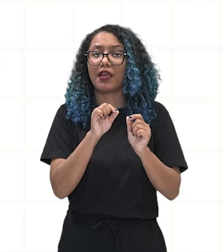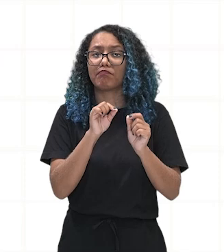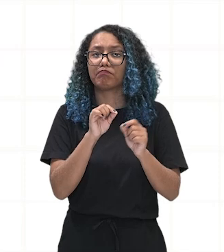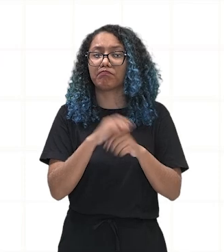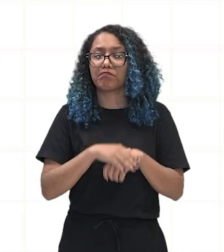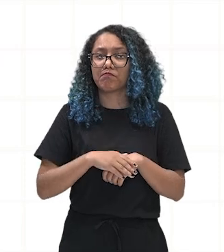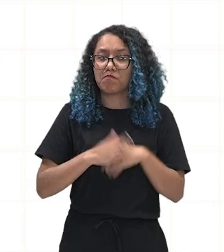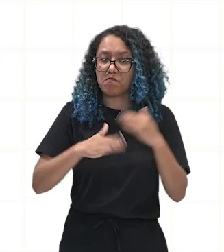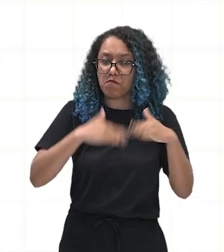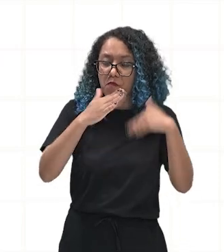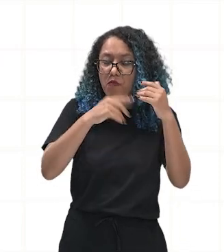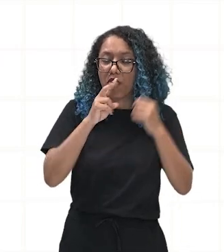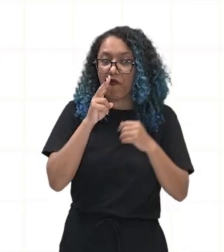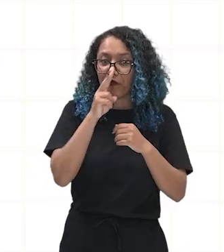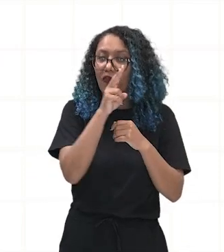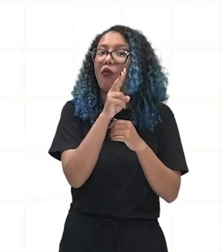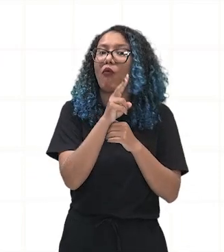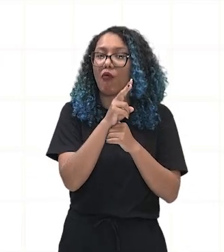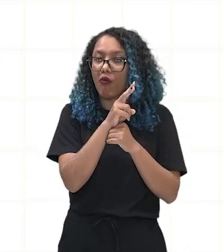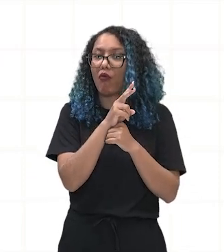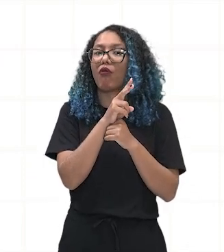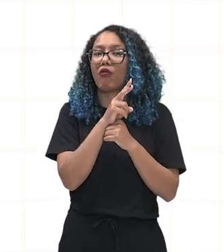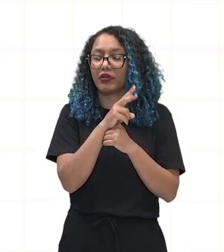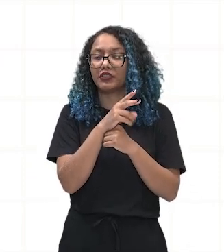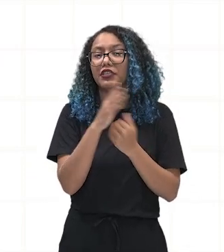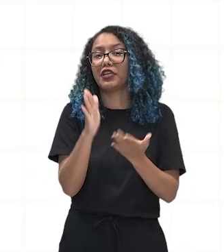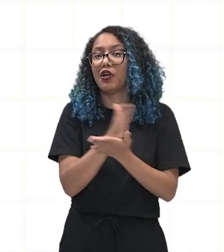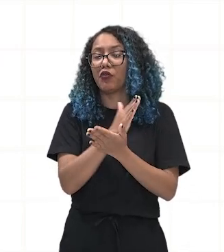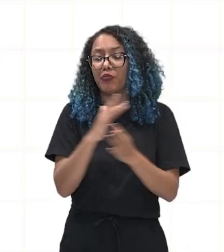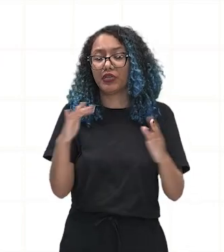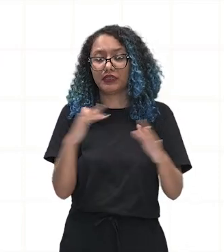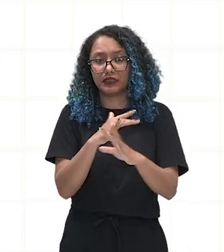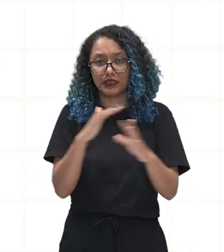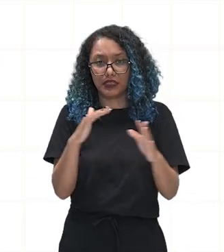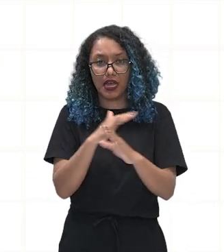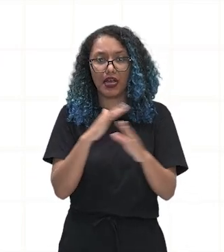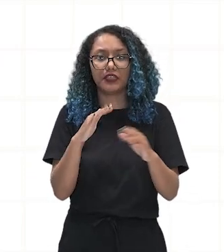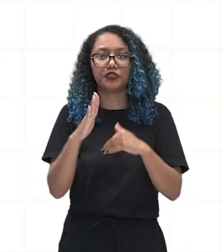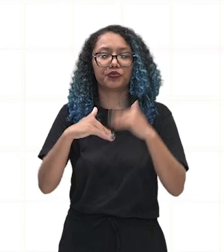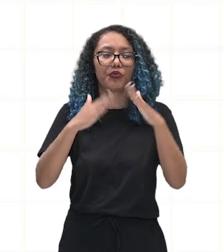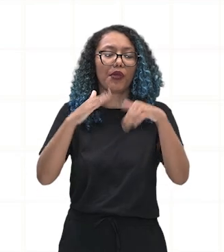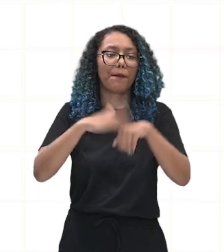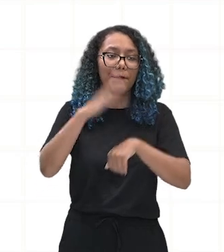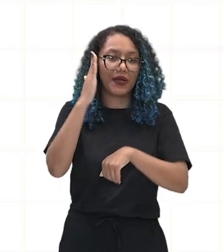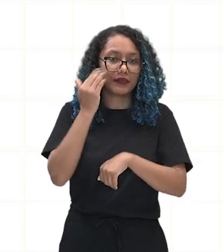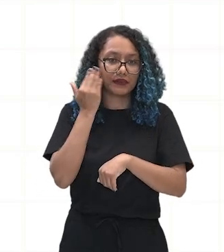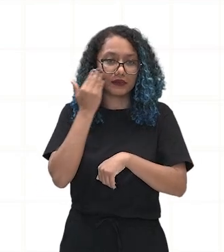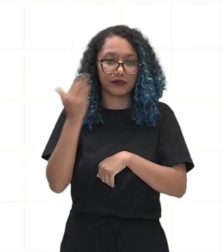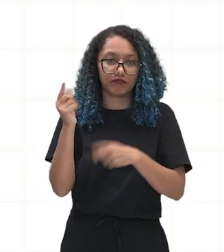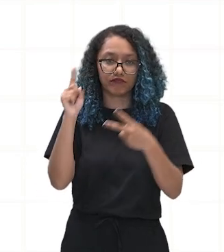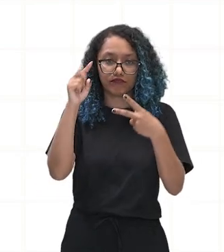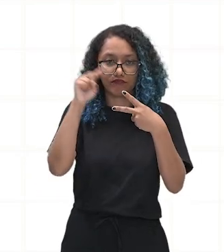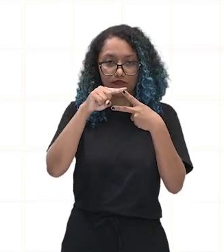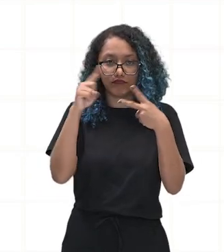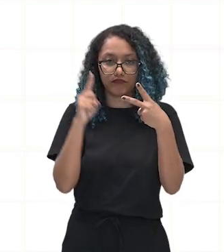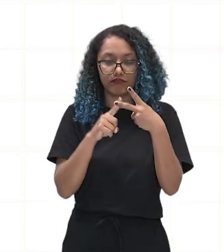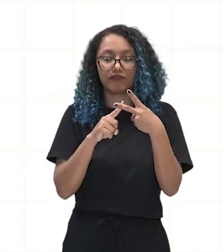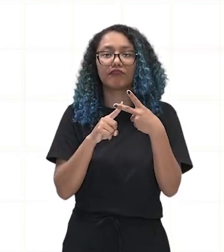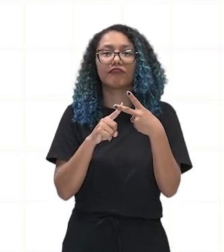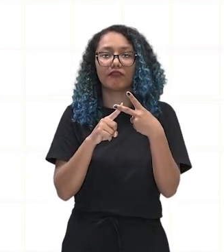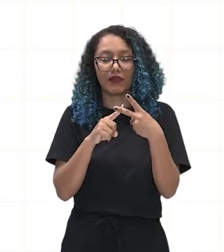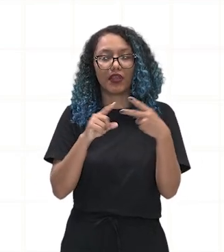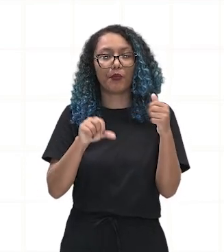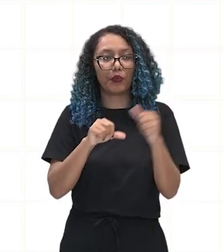algumas começam a se destacar, como aqui, por exemplo, Veneza e Florença na Itália, que acabam se tornando